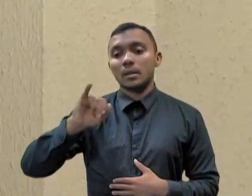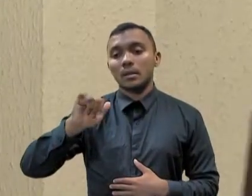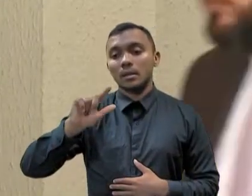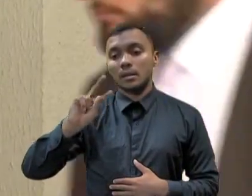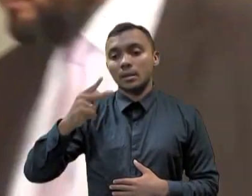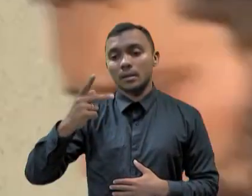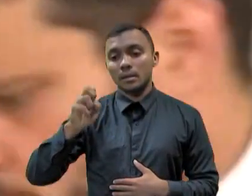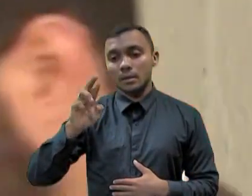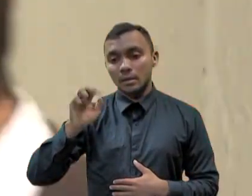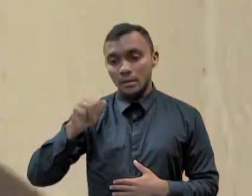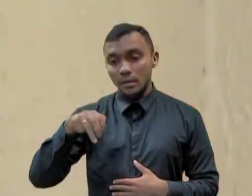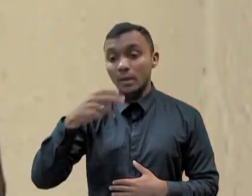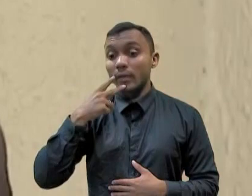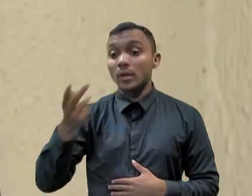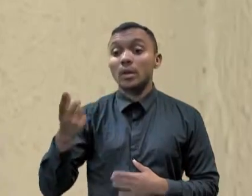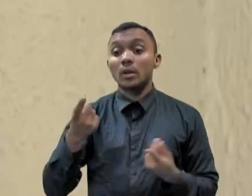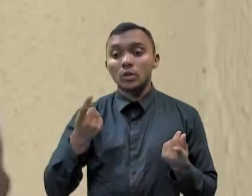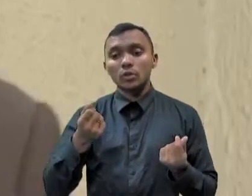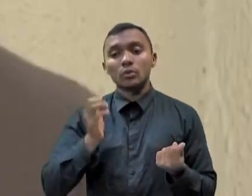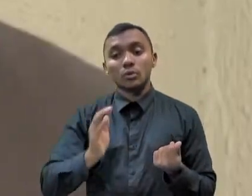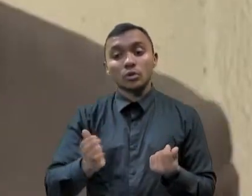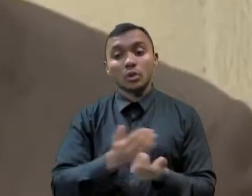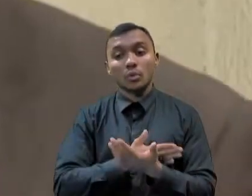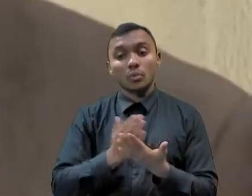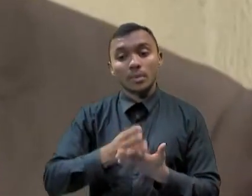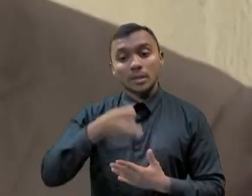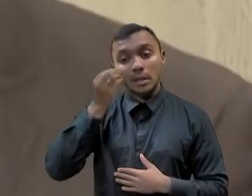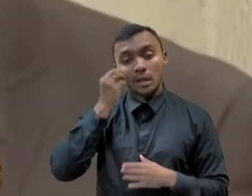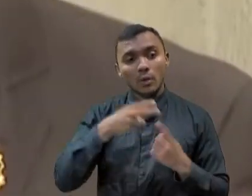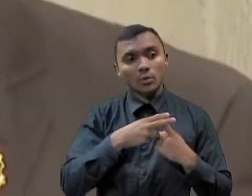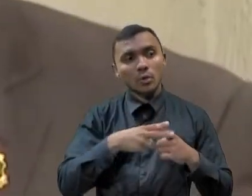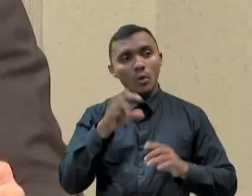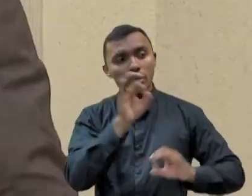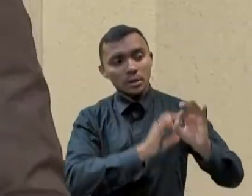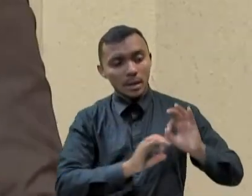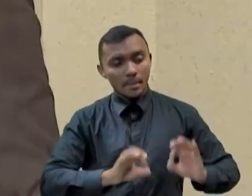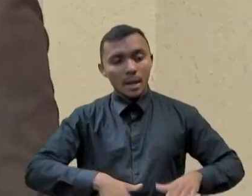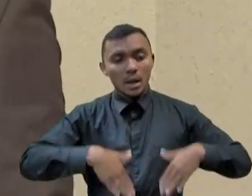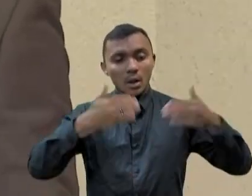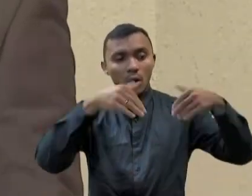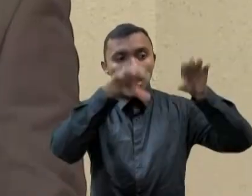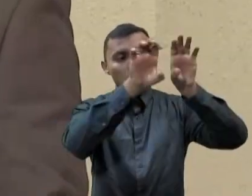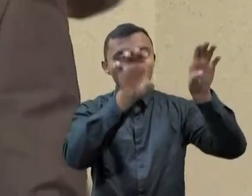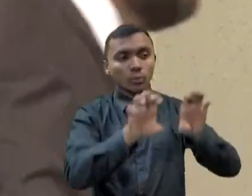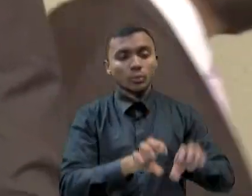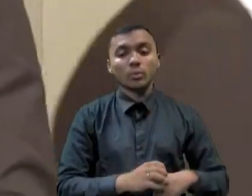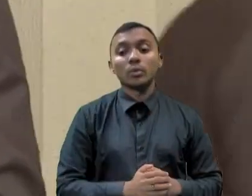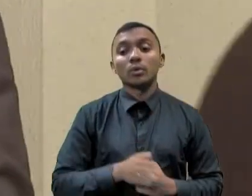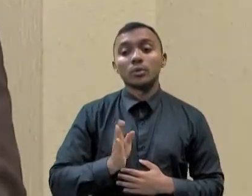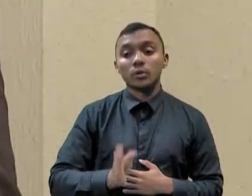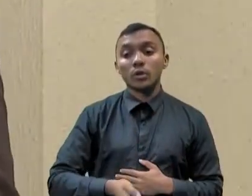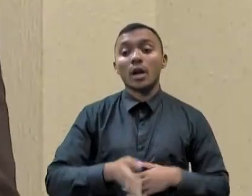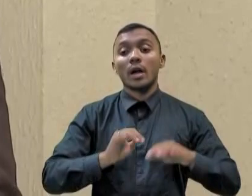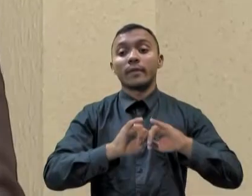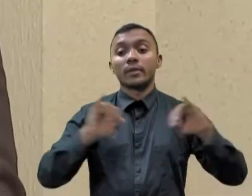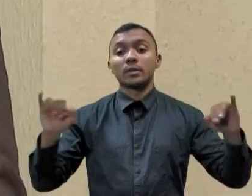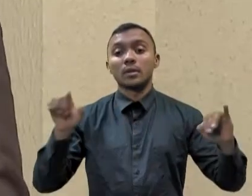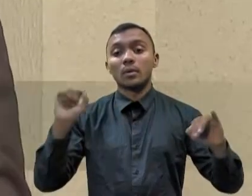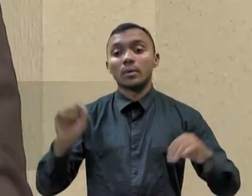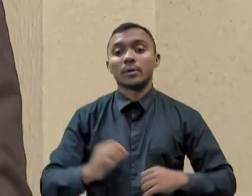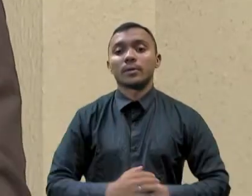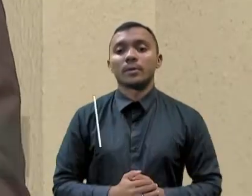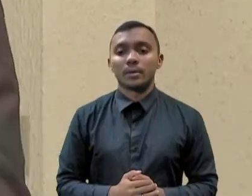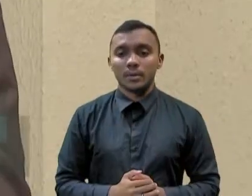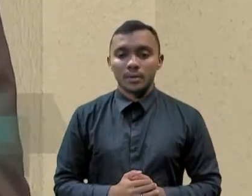sendo realizados para melhorar a infraestrutura viária da região. Já foi anunciada a duplicação